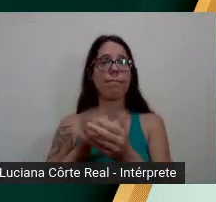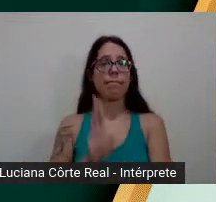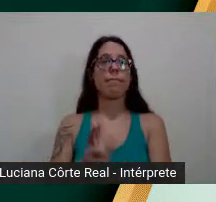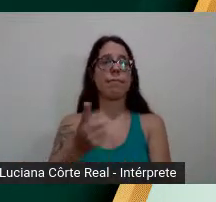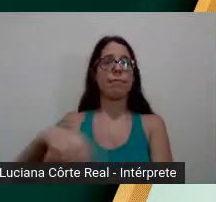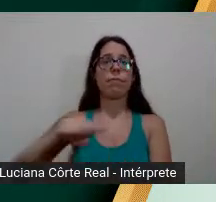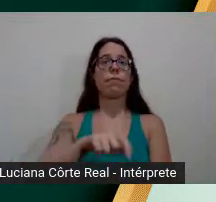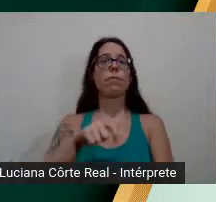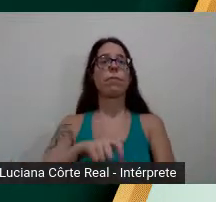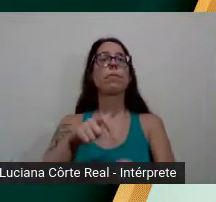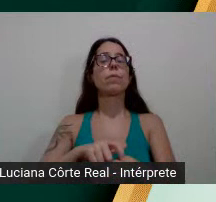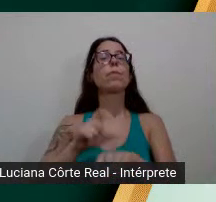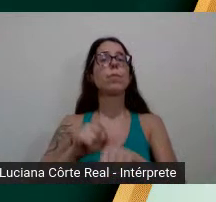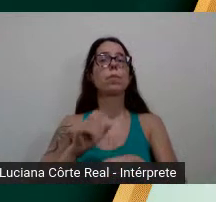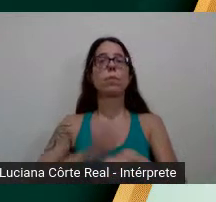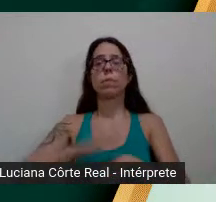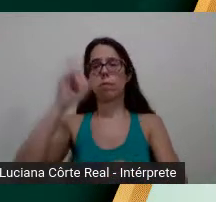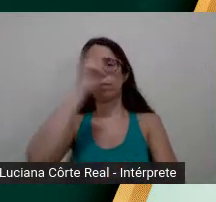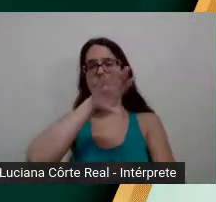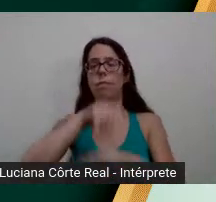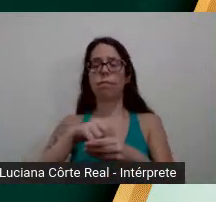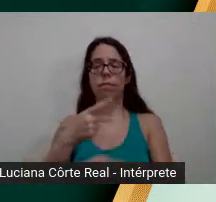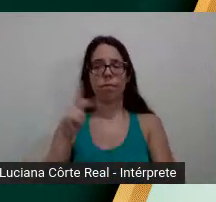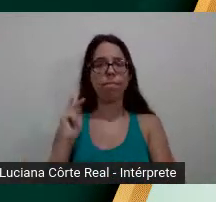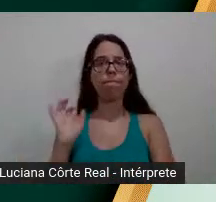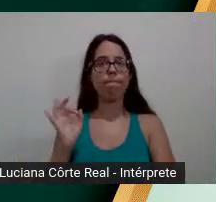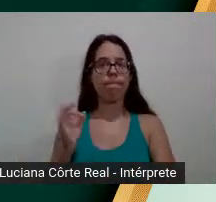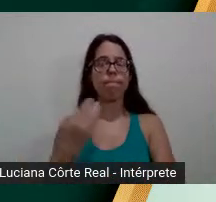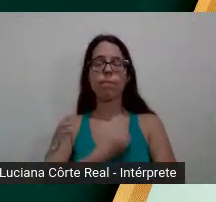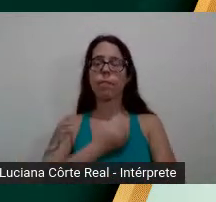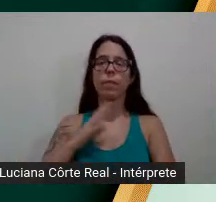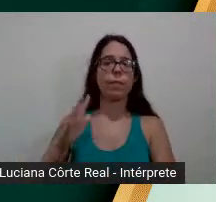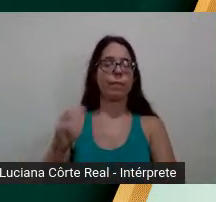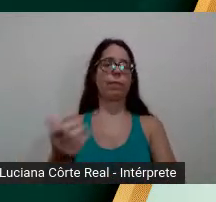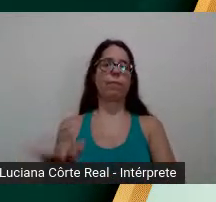mais difícil de toda a nossa história, de todas as nossas vidas.